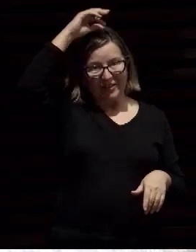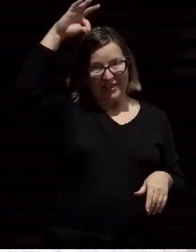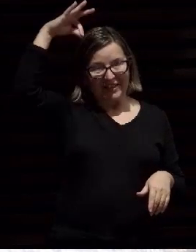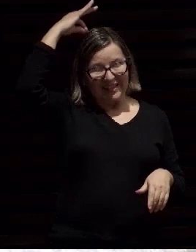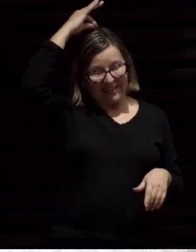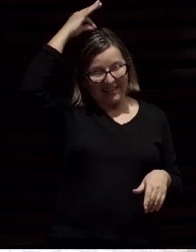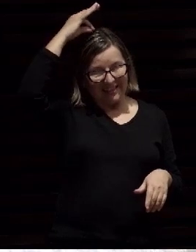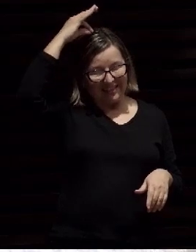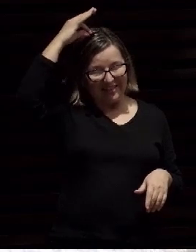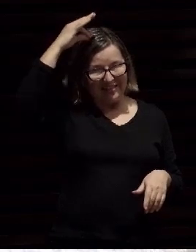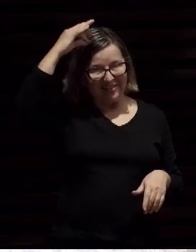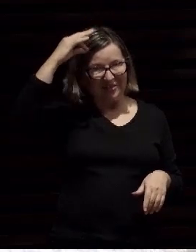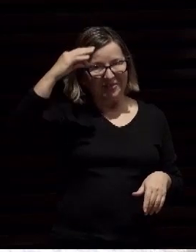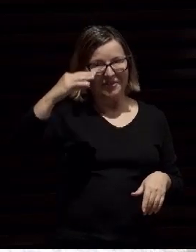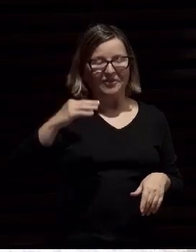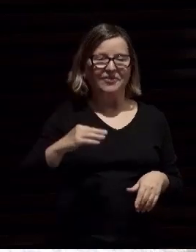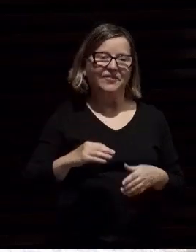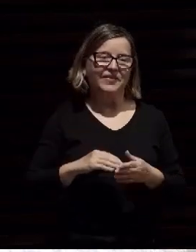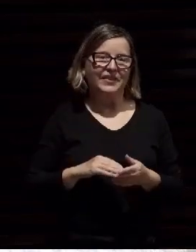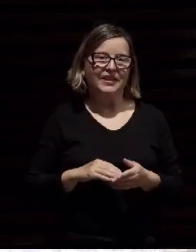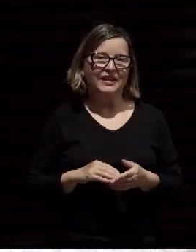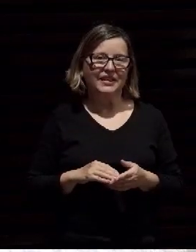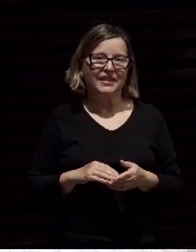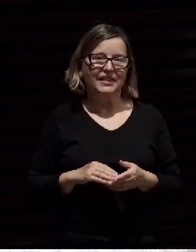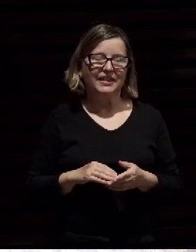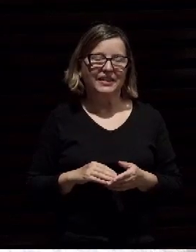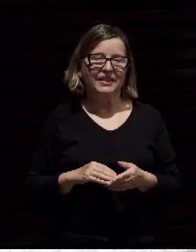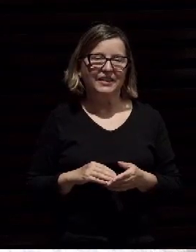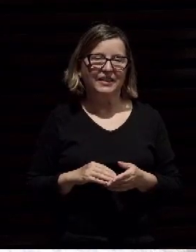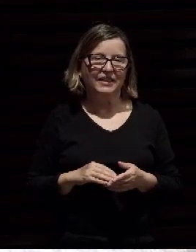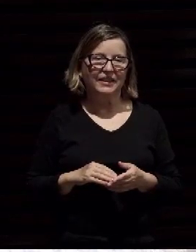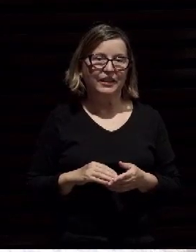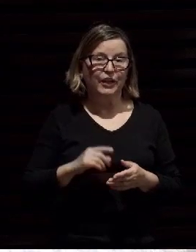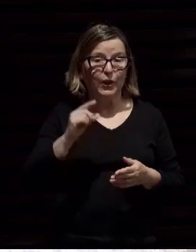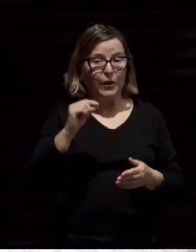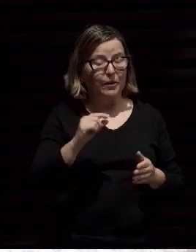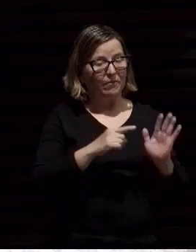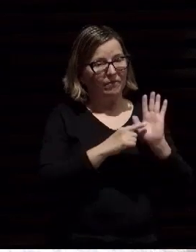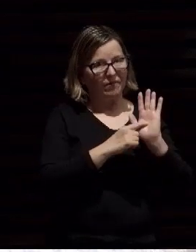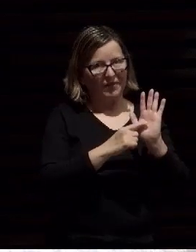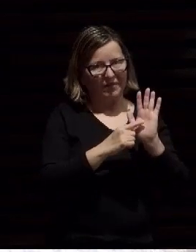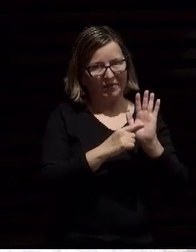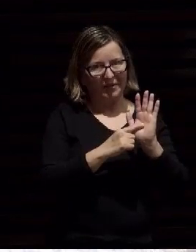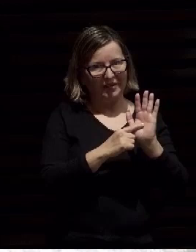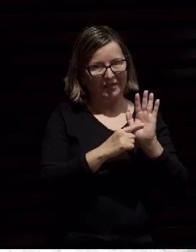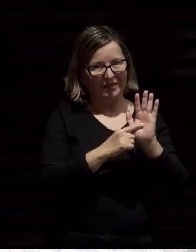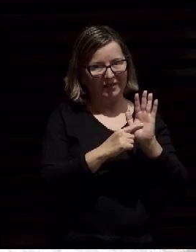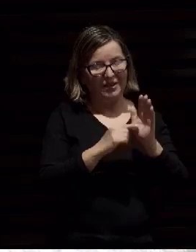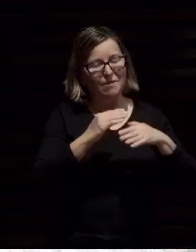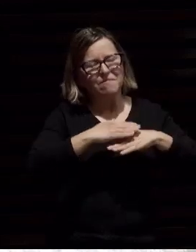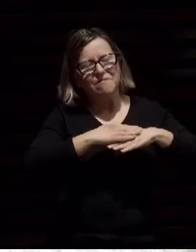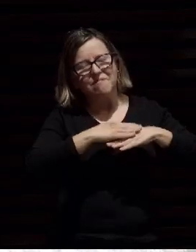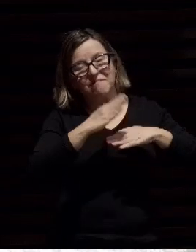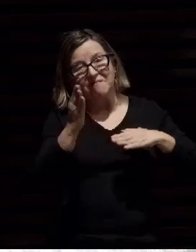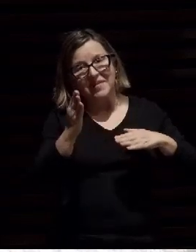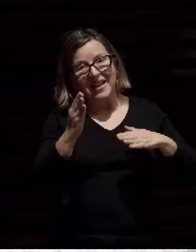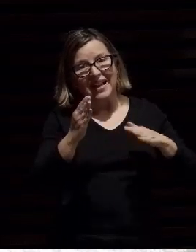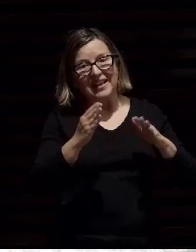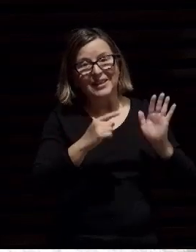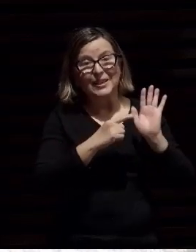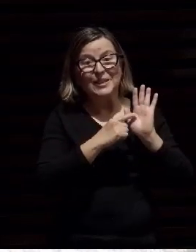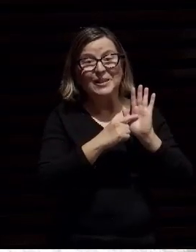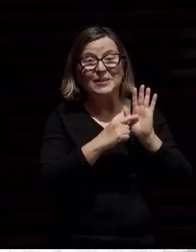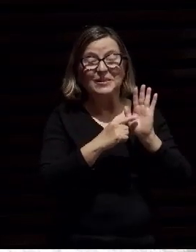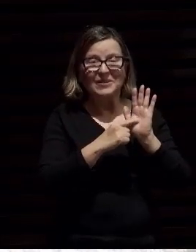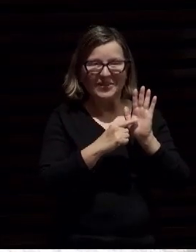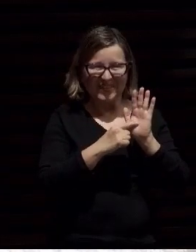Trindade. Ele é o que menos se mostra e é o que mais mostra aos